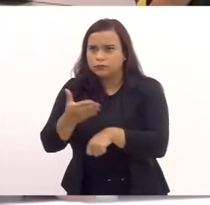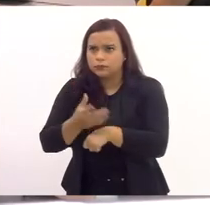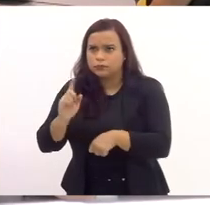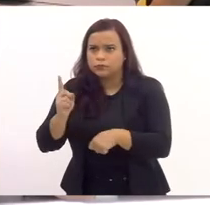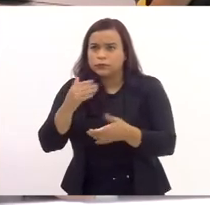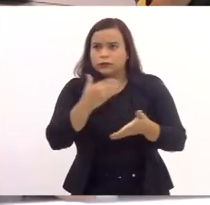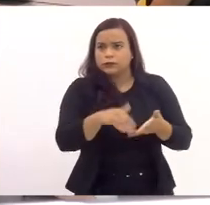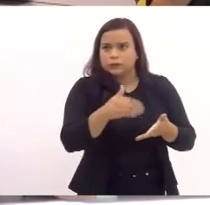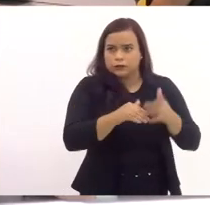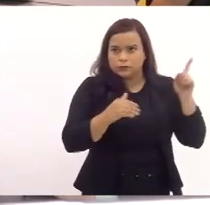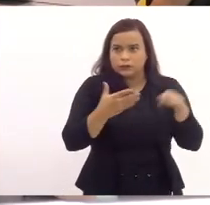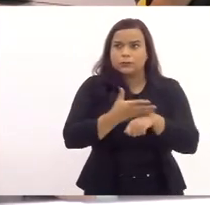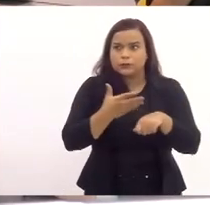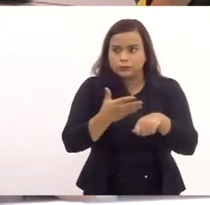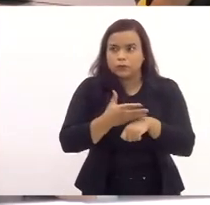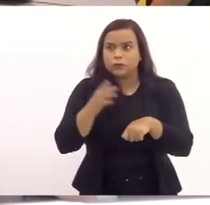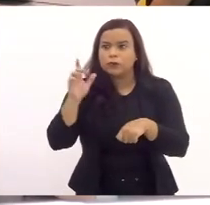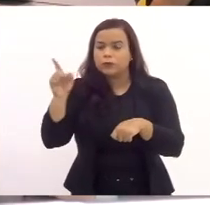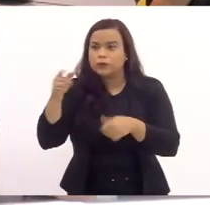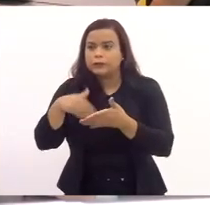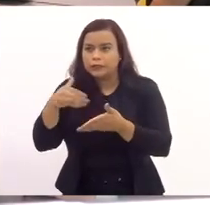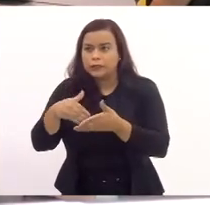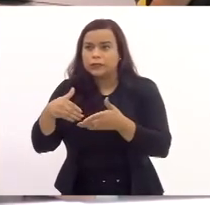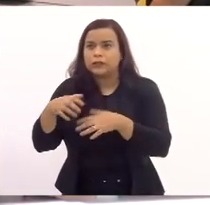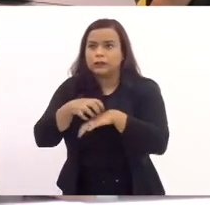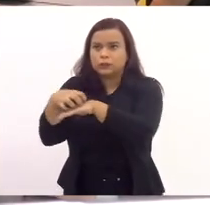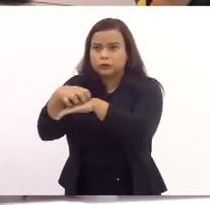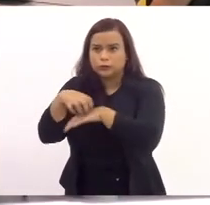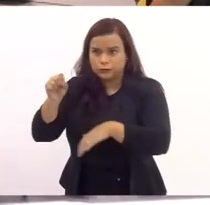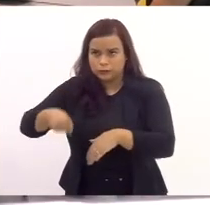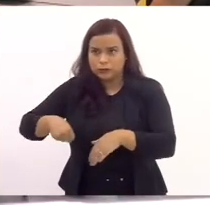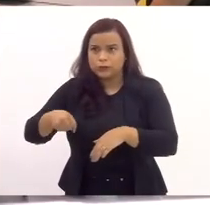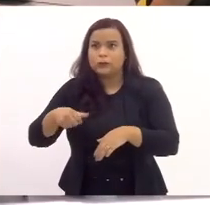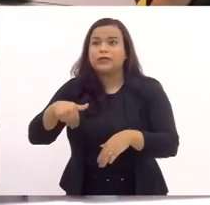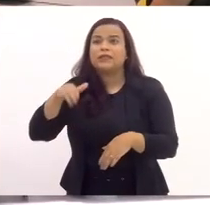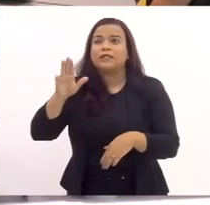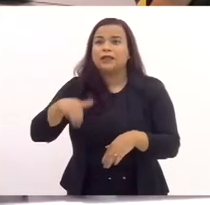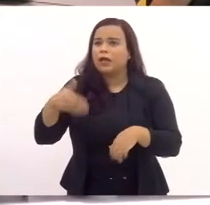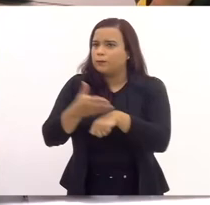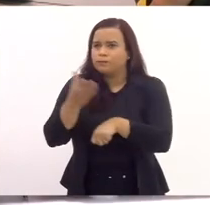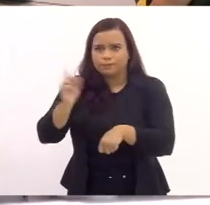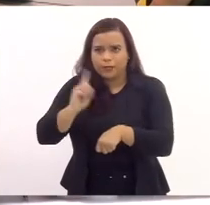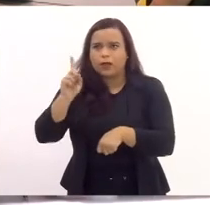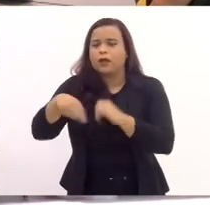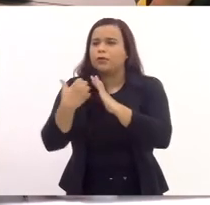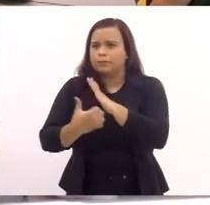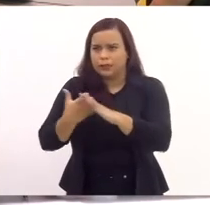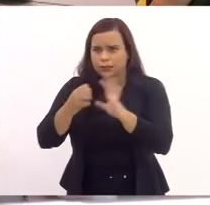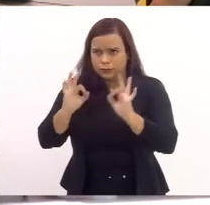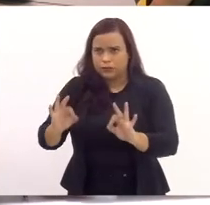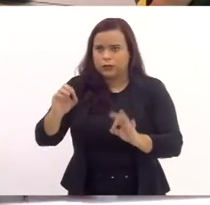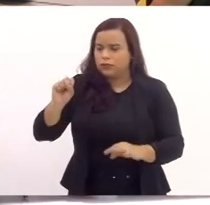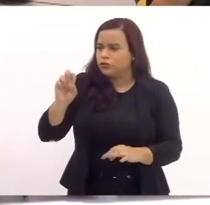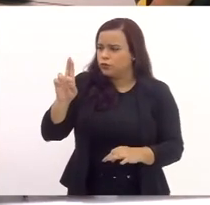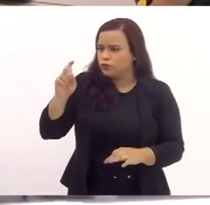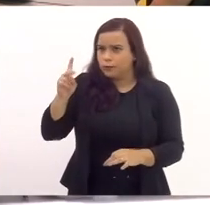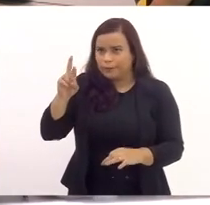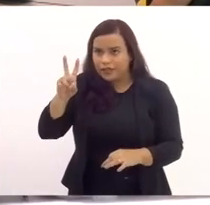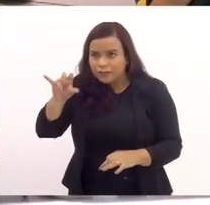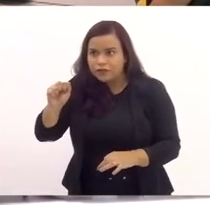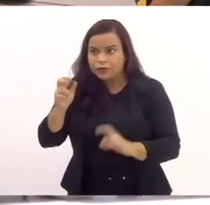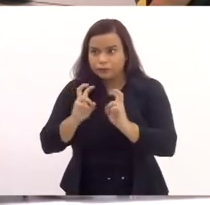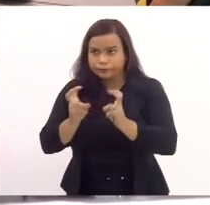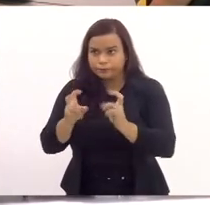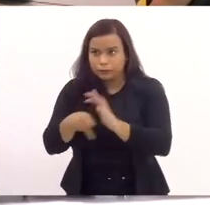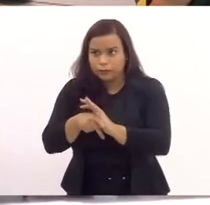Civil participou, a Secretaria de Transporte também. Só quem não participou, no caso, foi a concessionária, que no caso a Supervia, que não participou Isso. dessa discussão